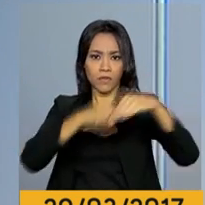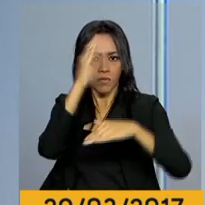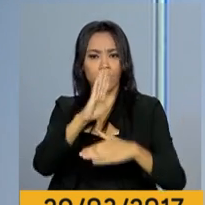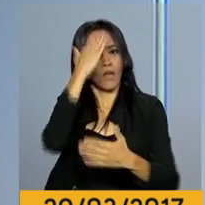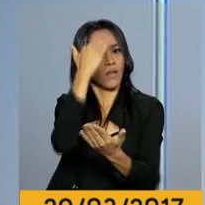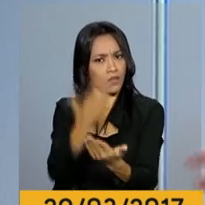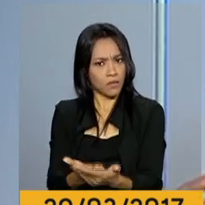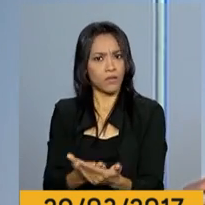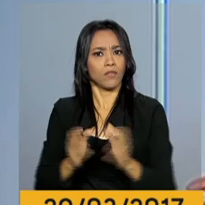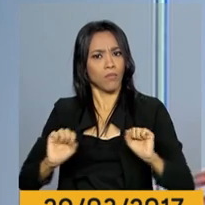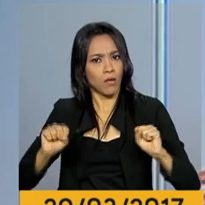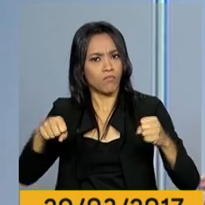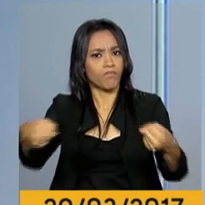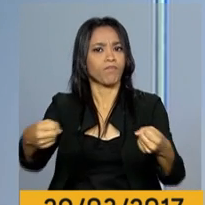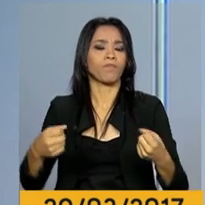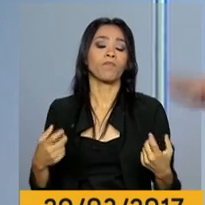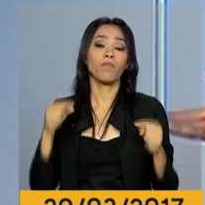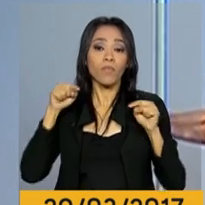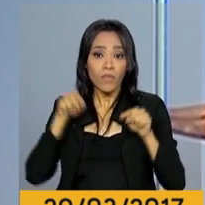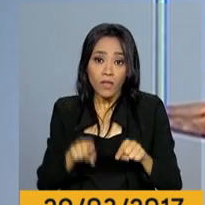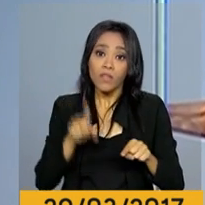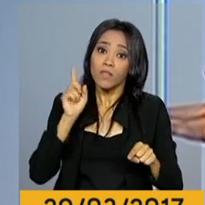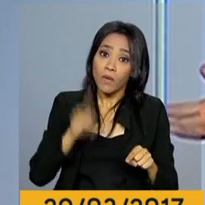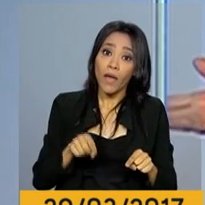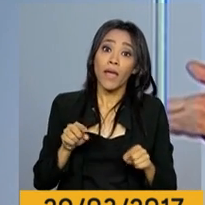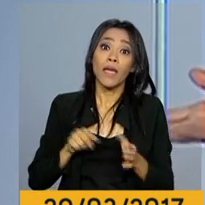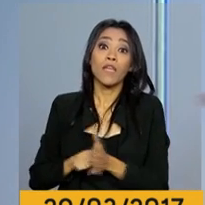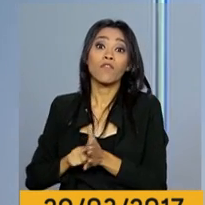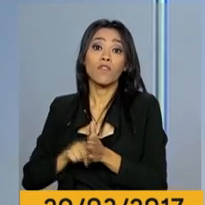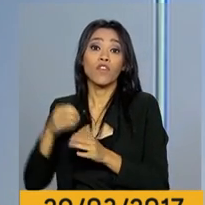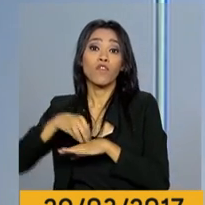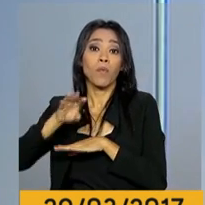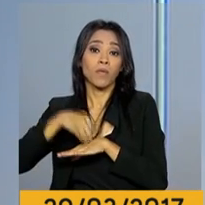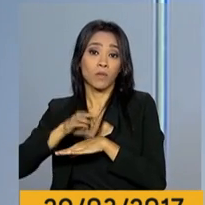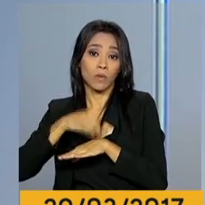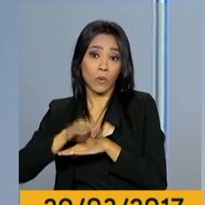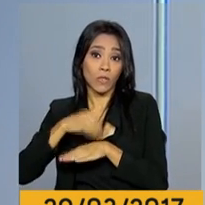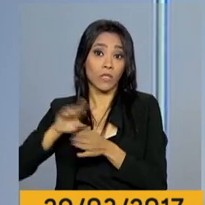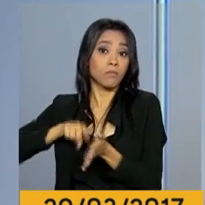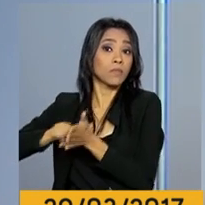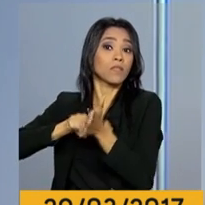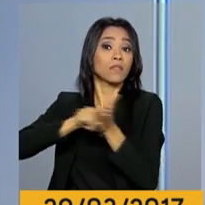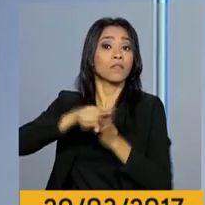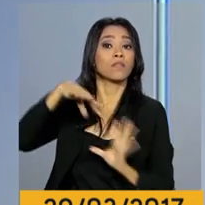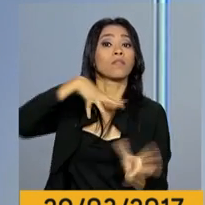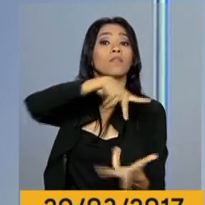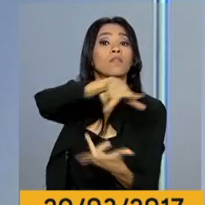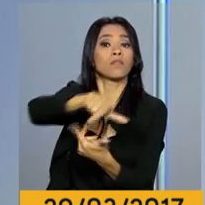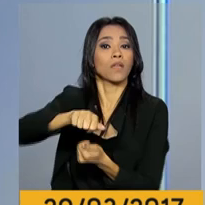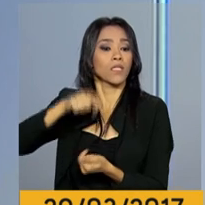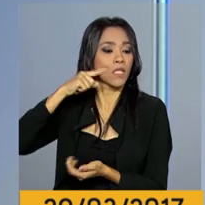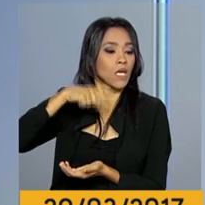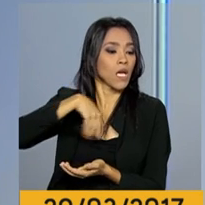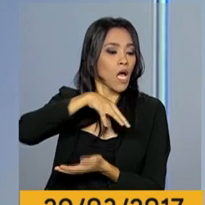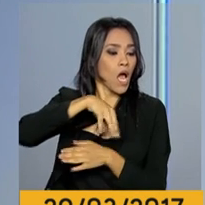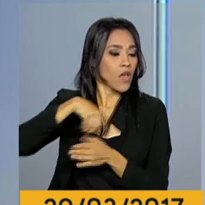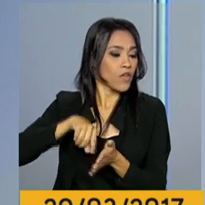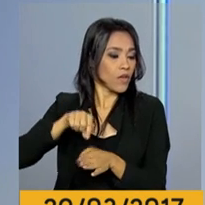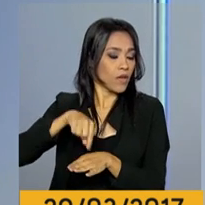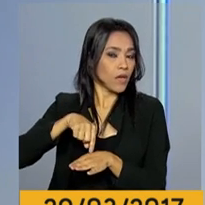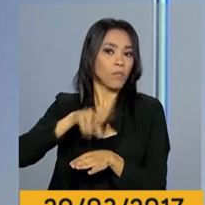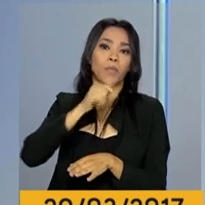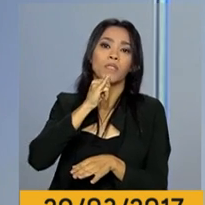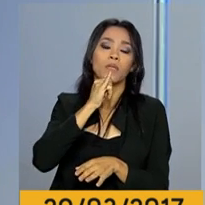e isso é pautado por agências internacionais quando vejo que vocês viram também como eu a moody's